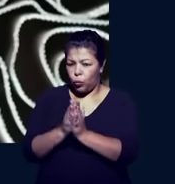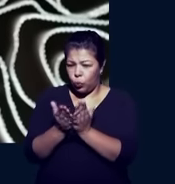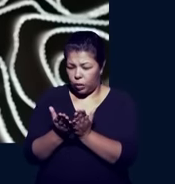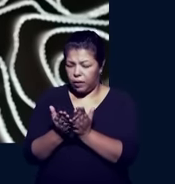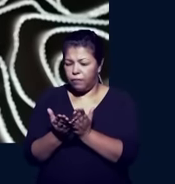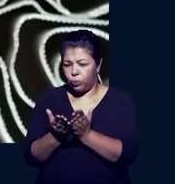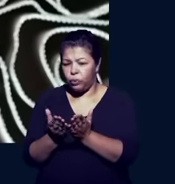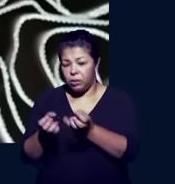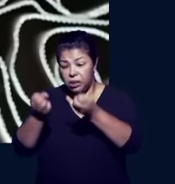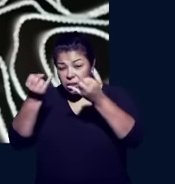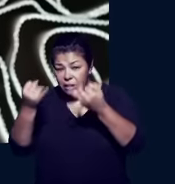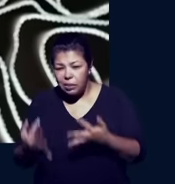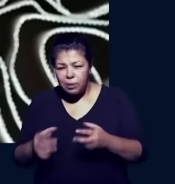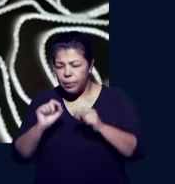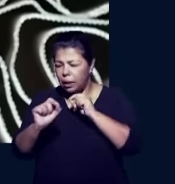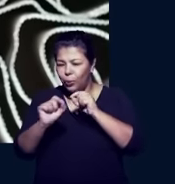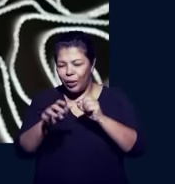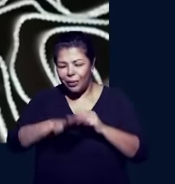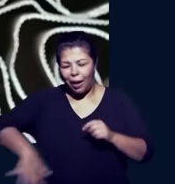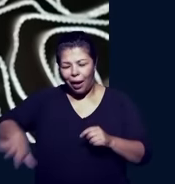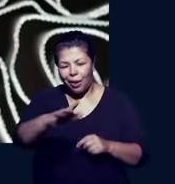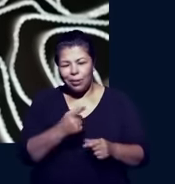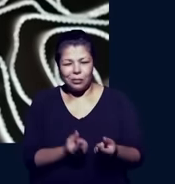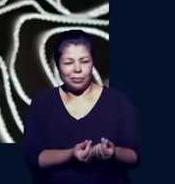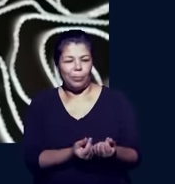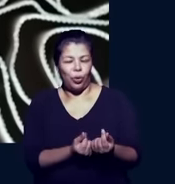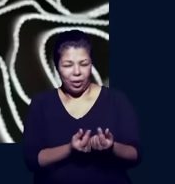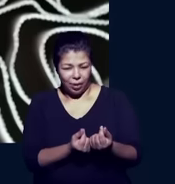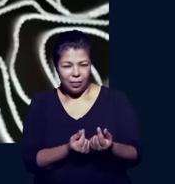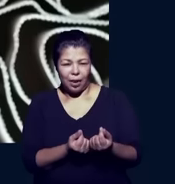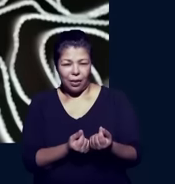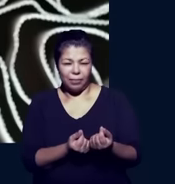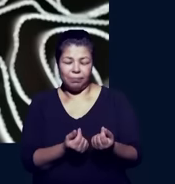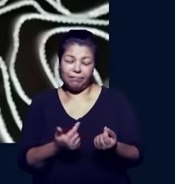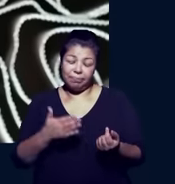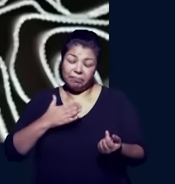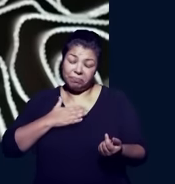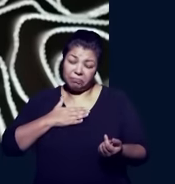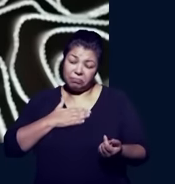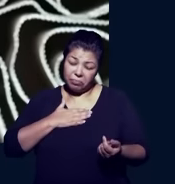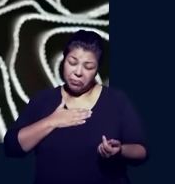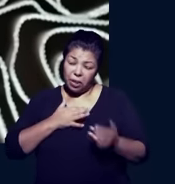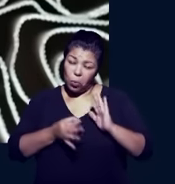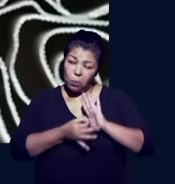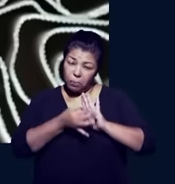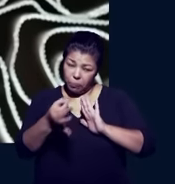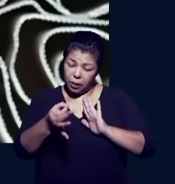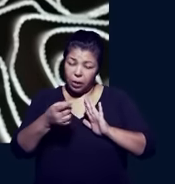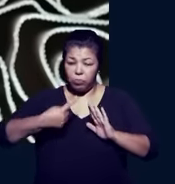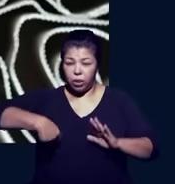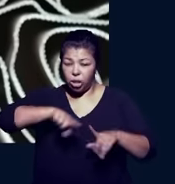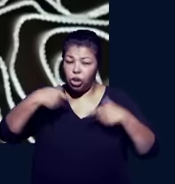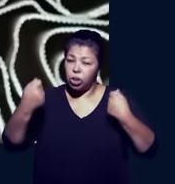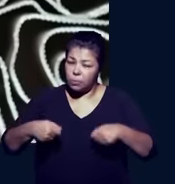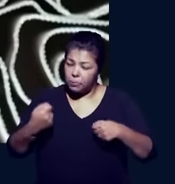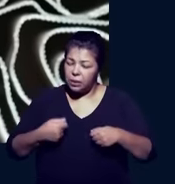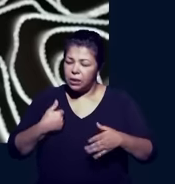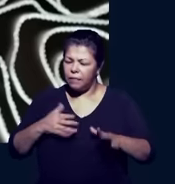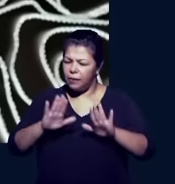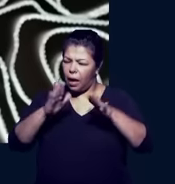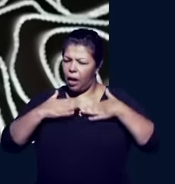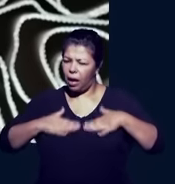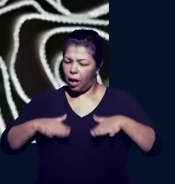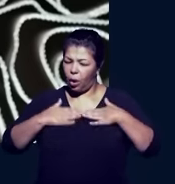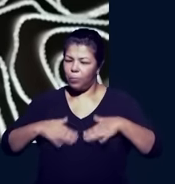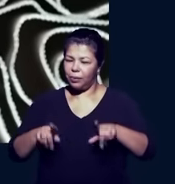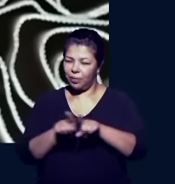política monetária e para mim a recomendação era mais ou menos ficar onde a gente tá eh por mais tempo o mercado às vezes